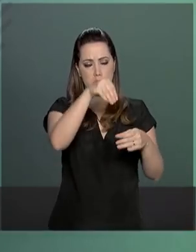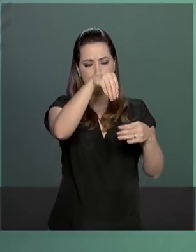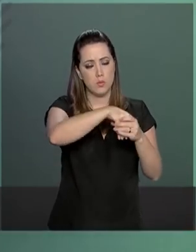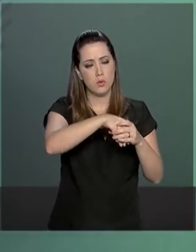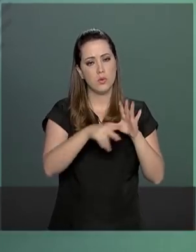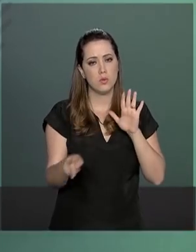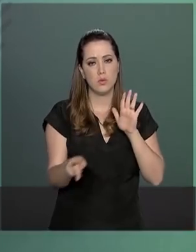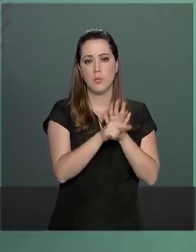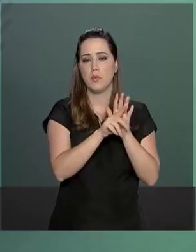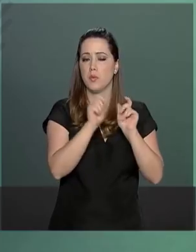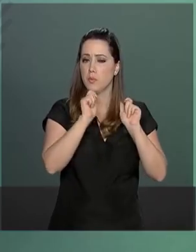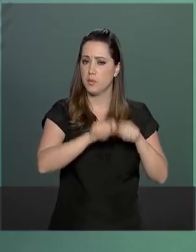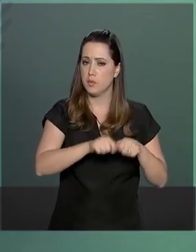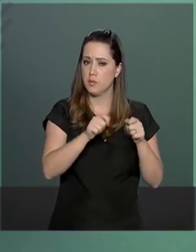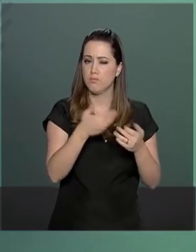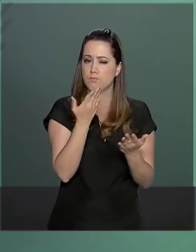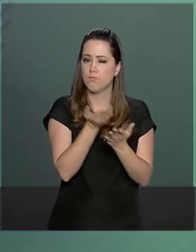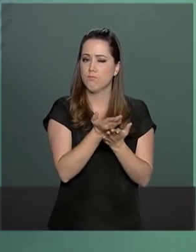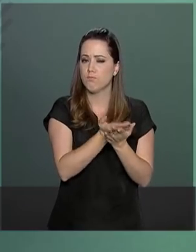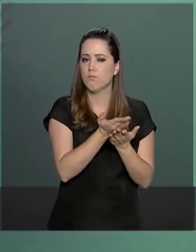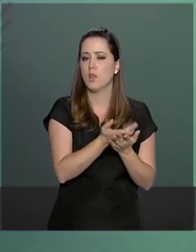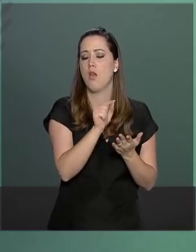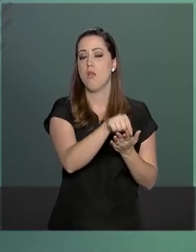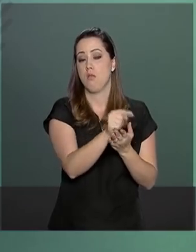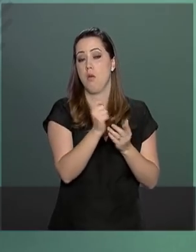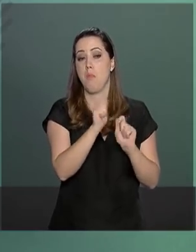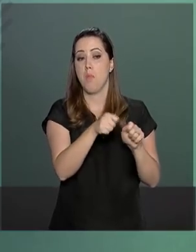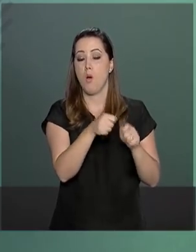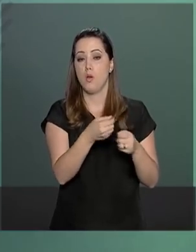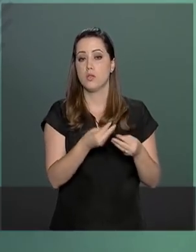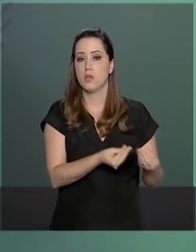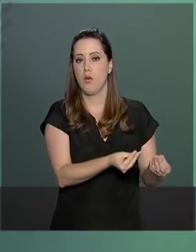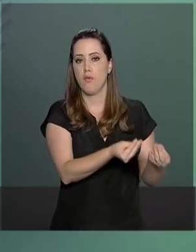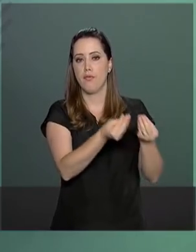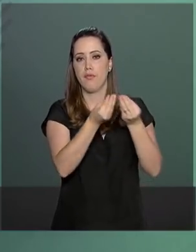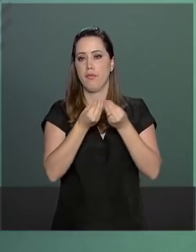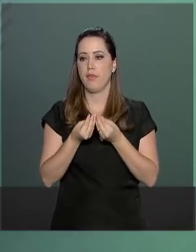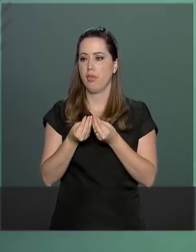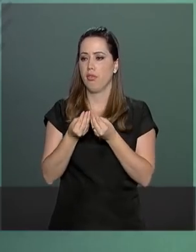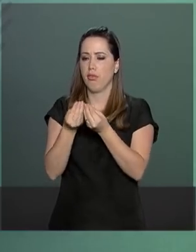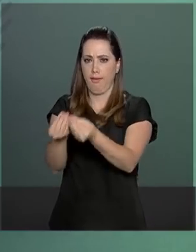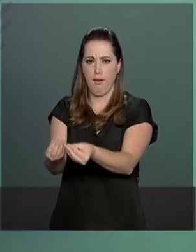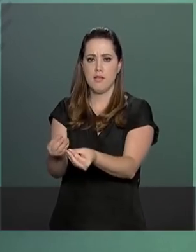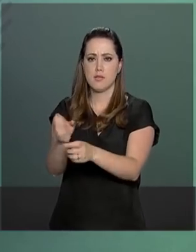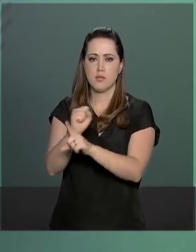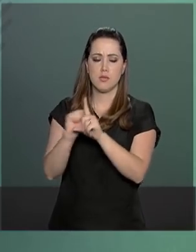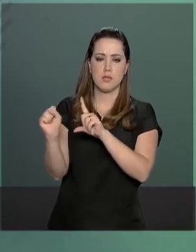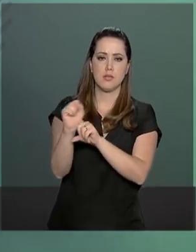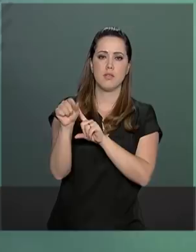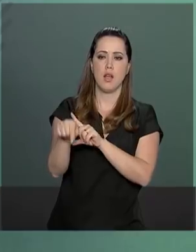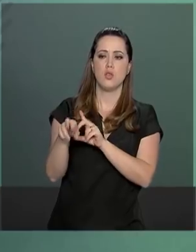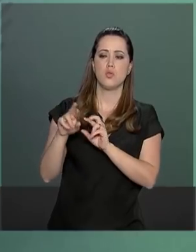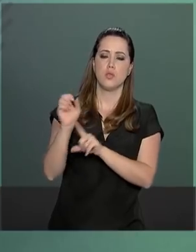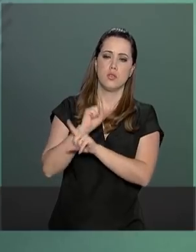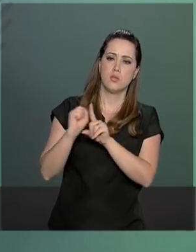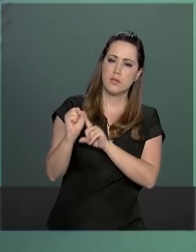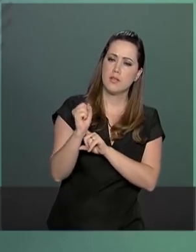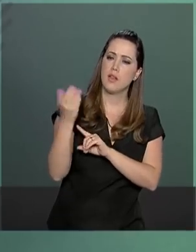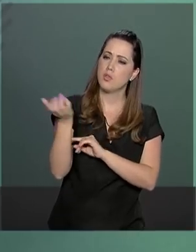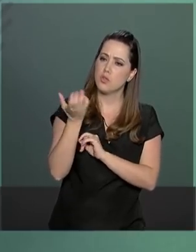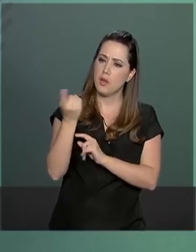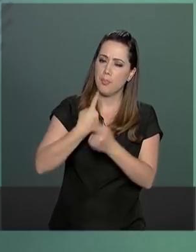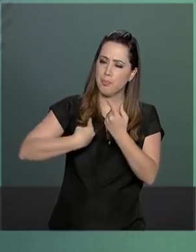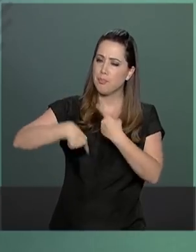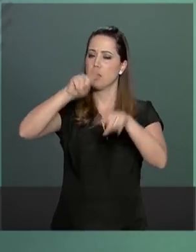nas suas capacidades de análise possa doar à sociedade aquilo que se espera para o alavancamento